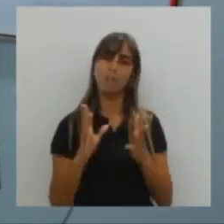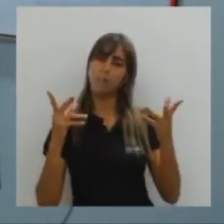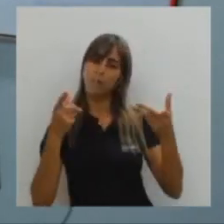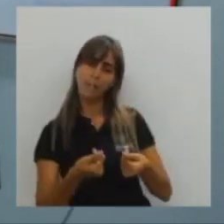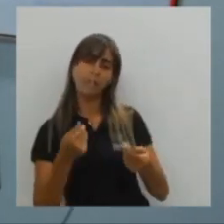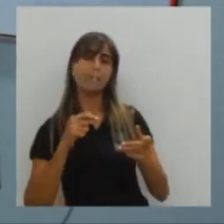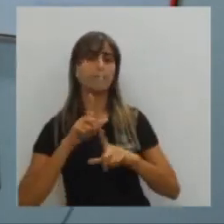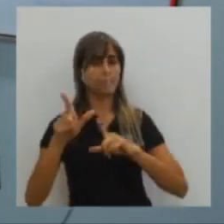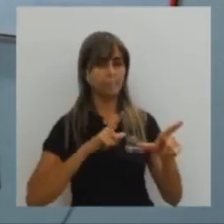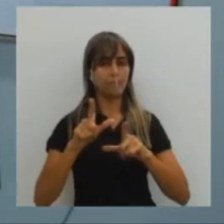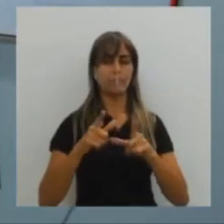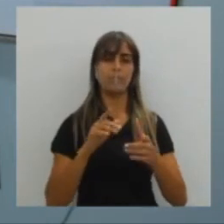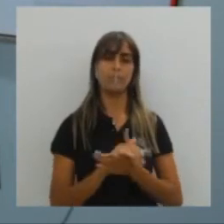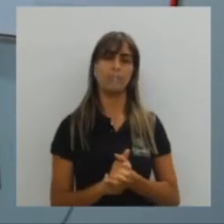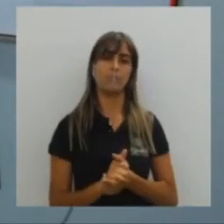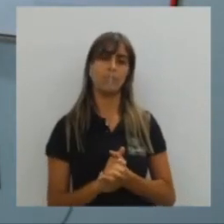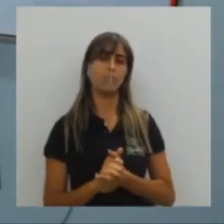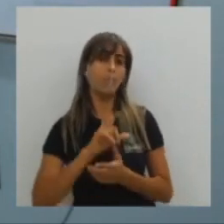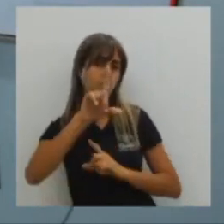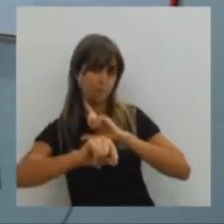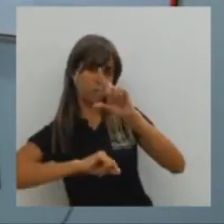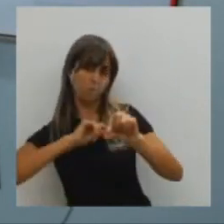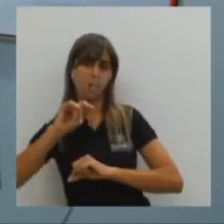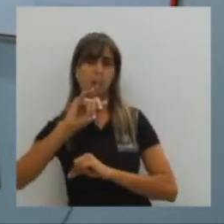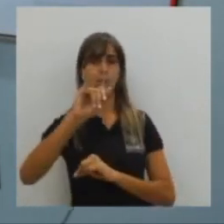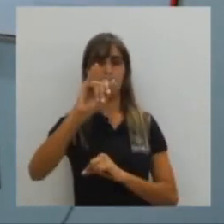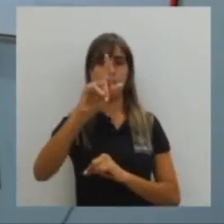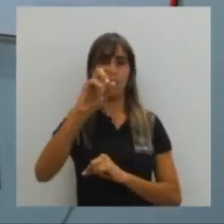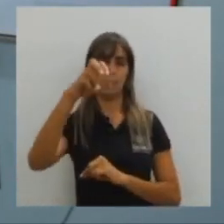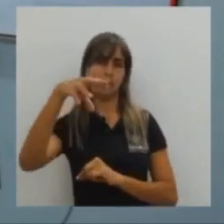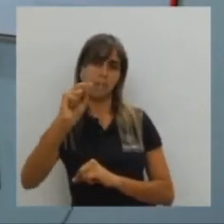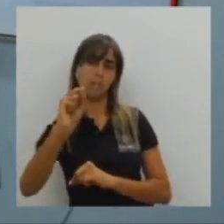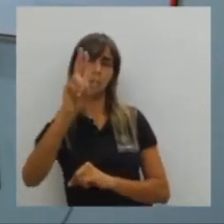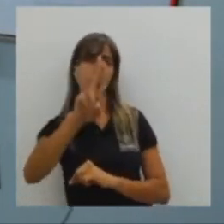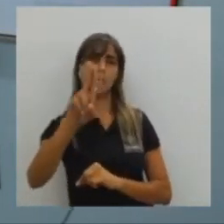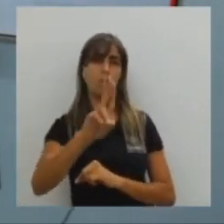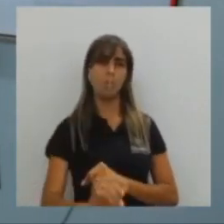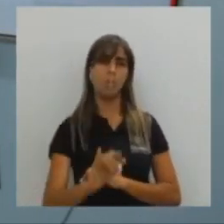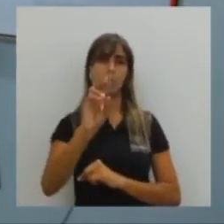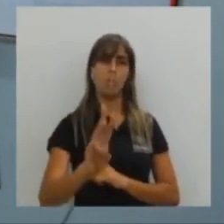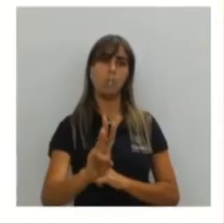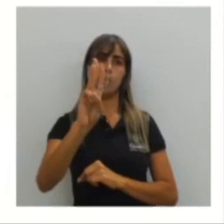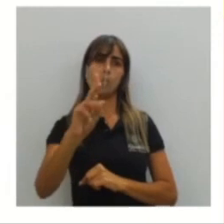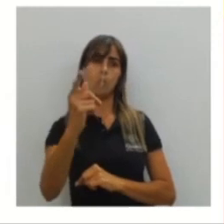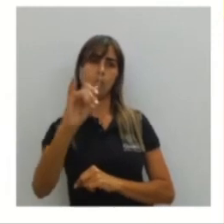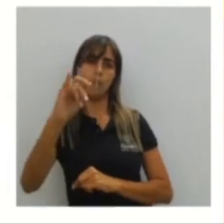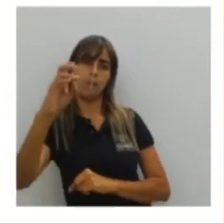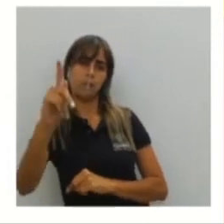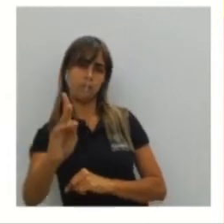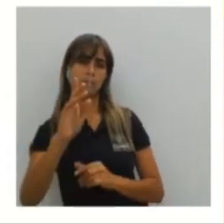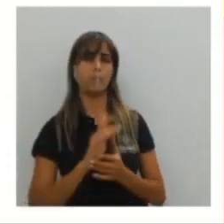as vezes que eu estiver trabalhando com escolhas limitadas, eu devo optar pelo which, beleza? Voltando para a tua tela, a gente tem lá a terceira